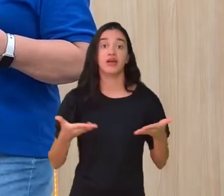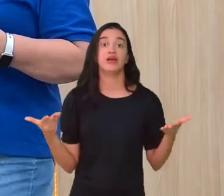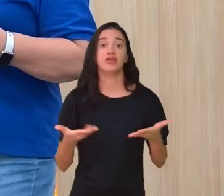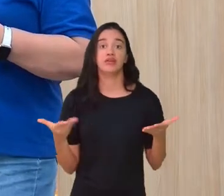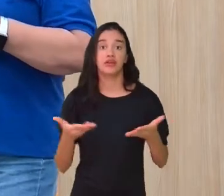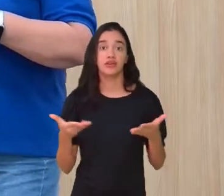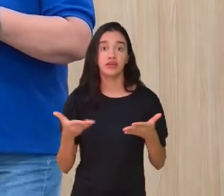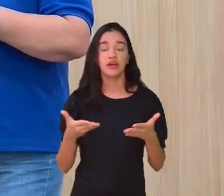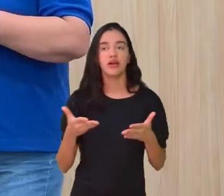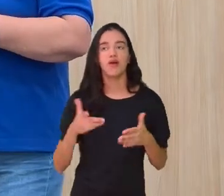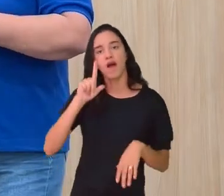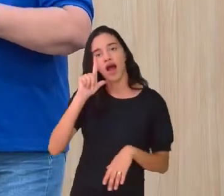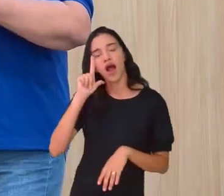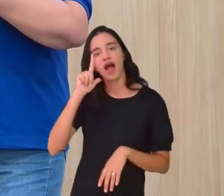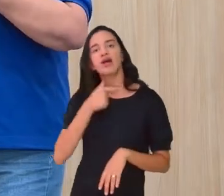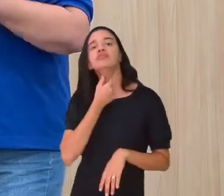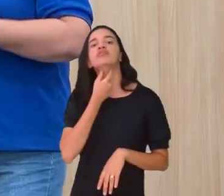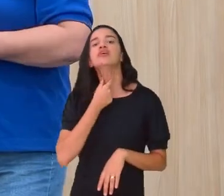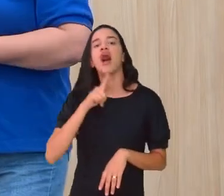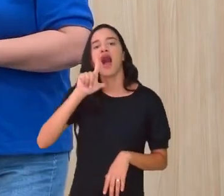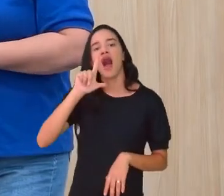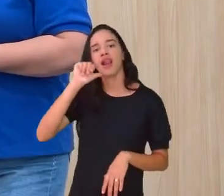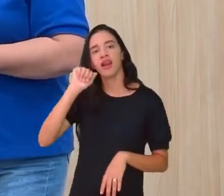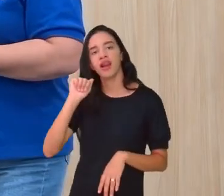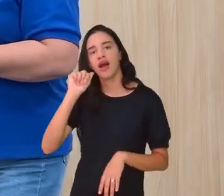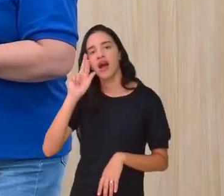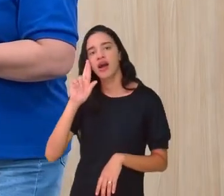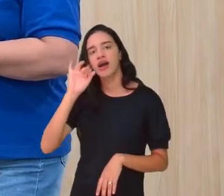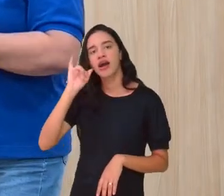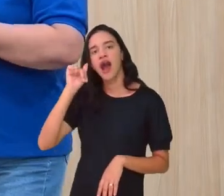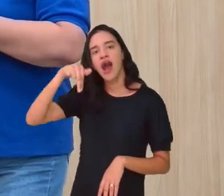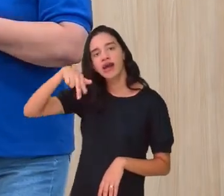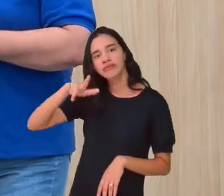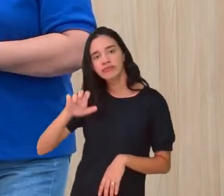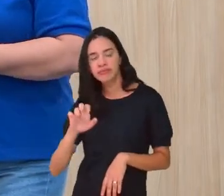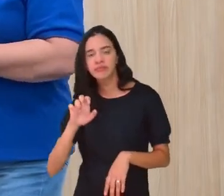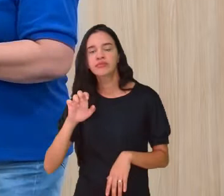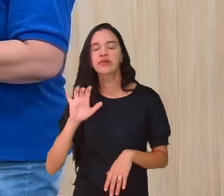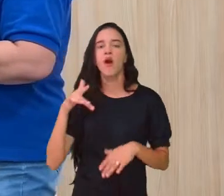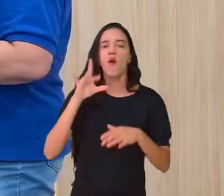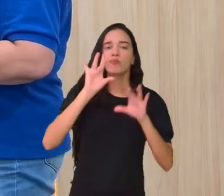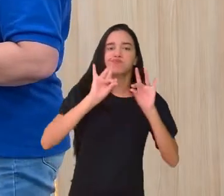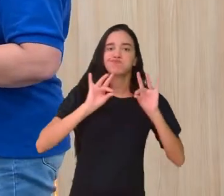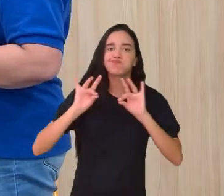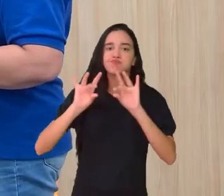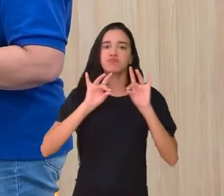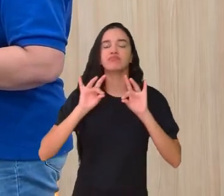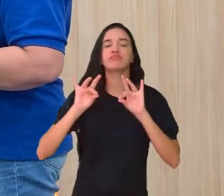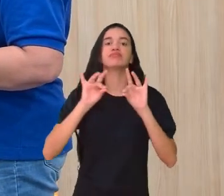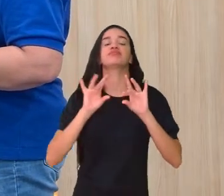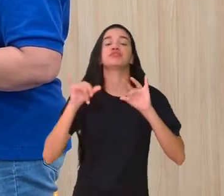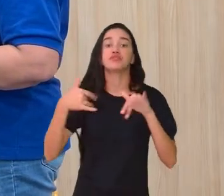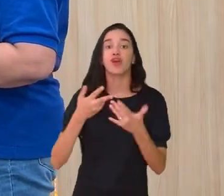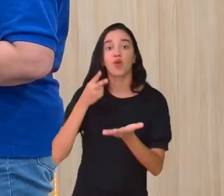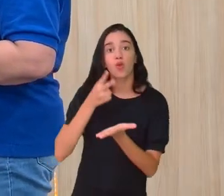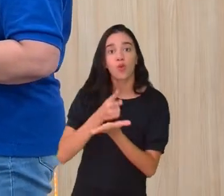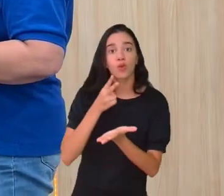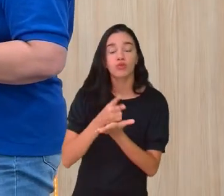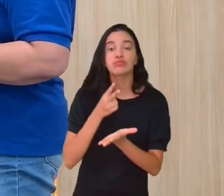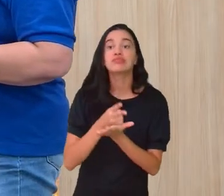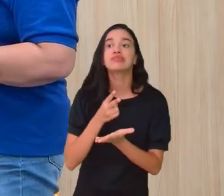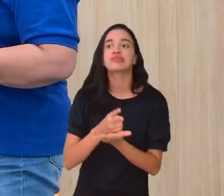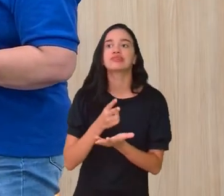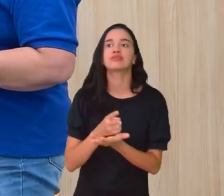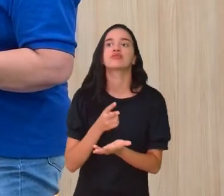gente tem uma laringe formada, principalmente de cartilagem, de um tecido cartilaginoso, que vai continuar com a